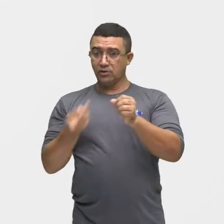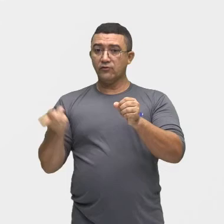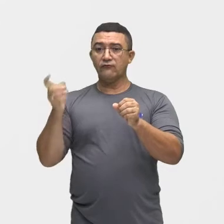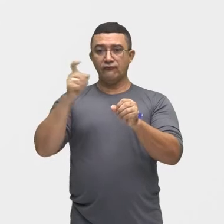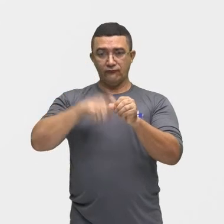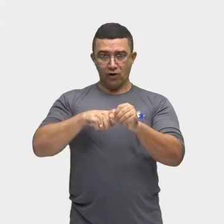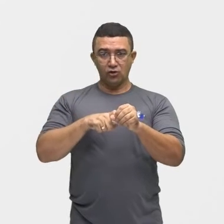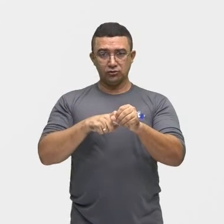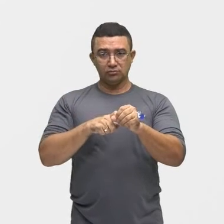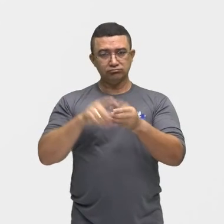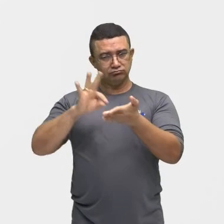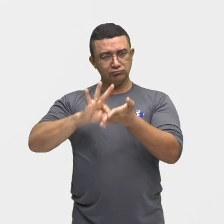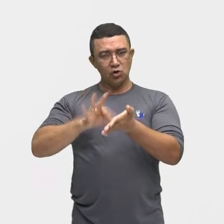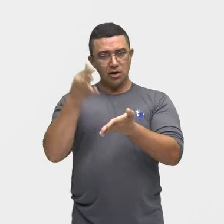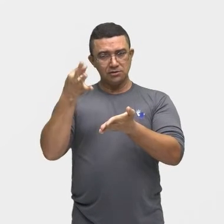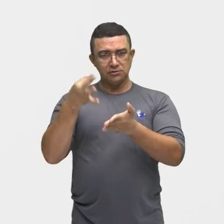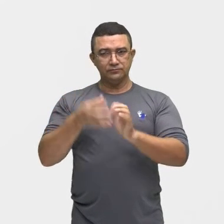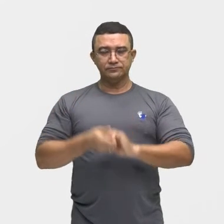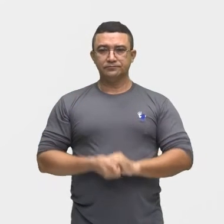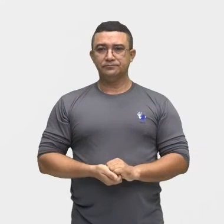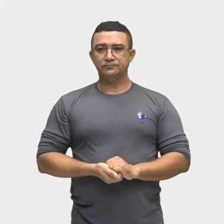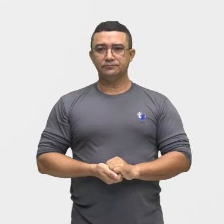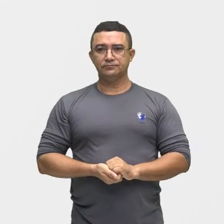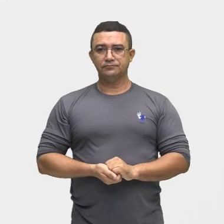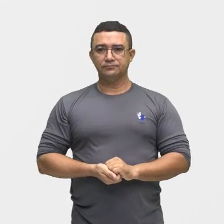pouco eu retorno com a correção.